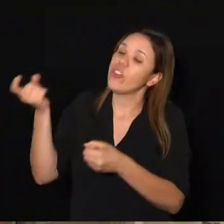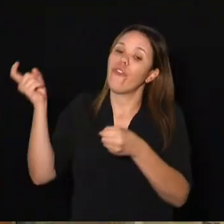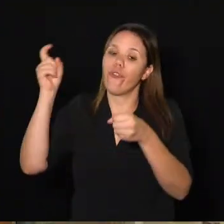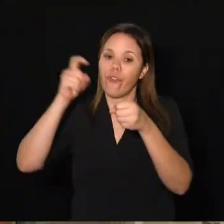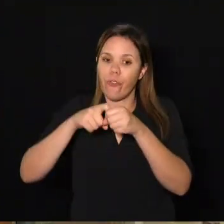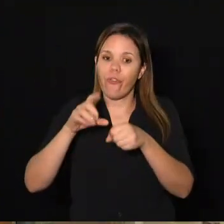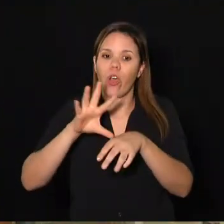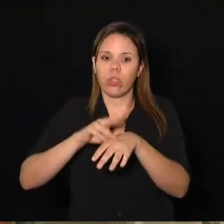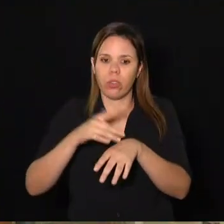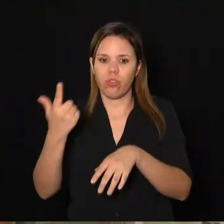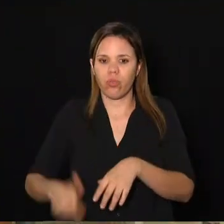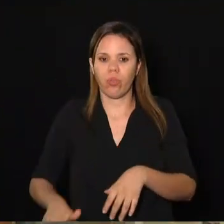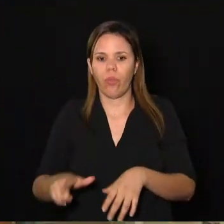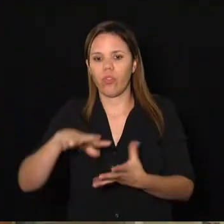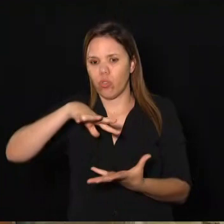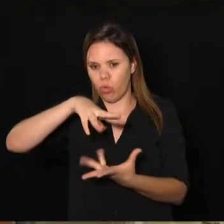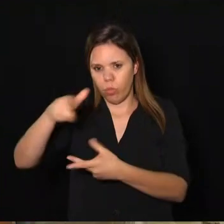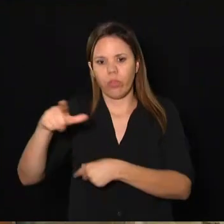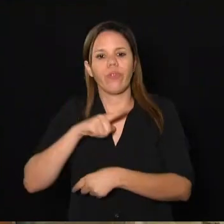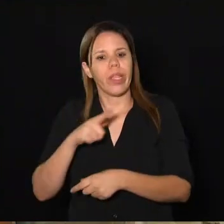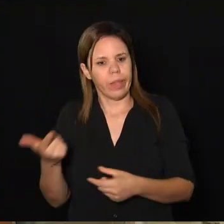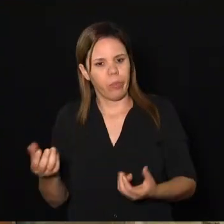muita miopia ainda no mundo obrigado